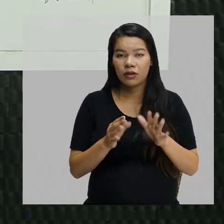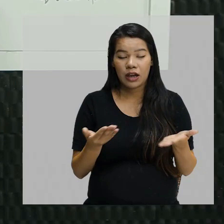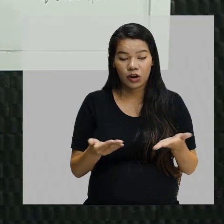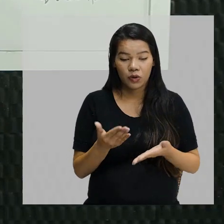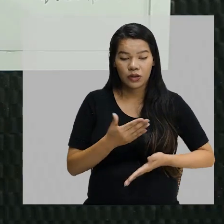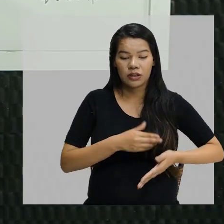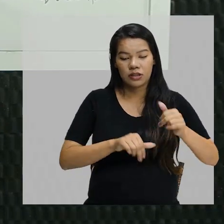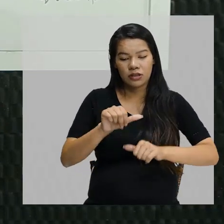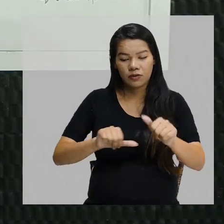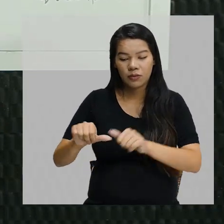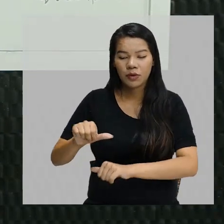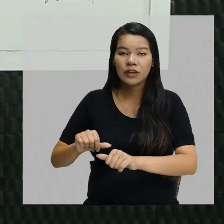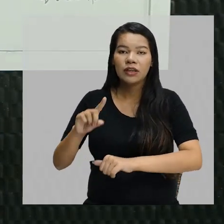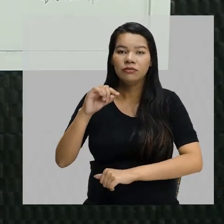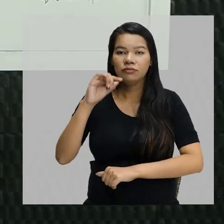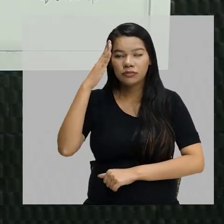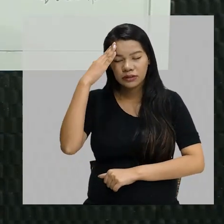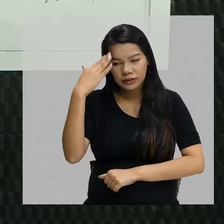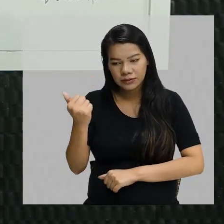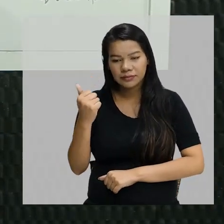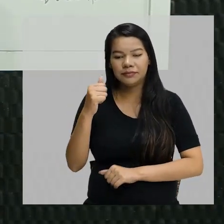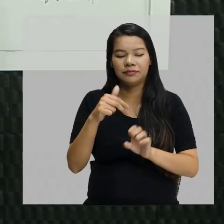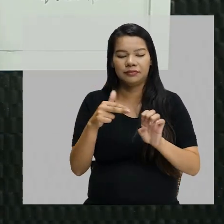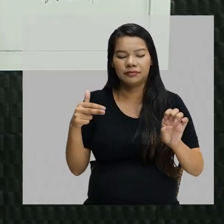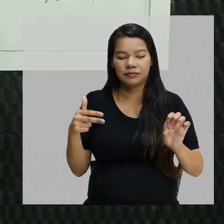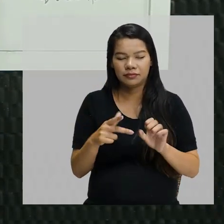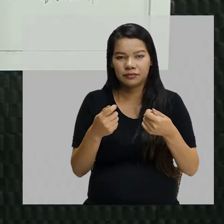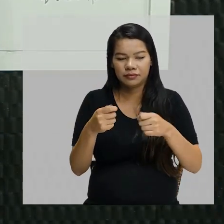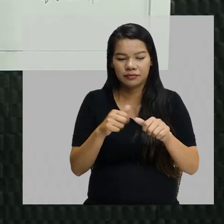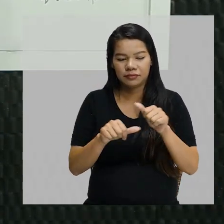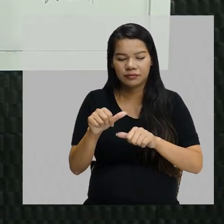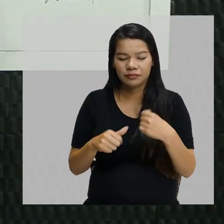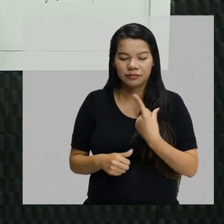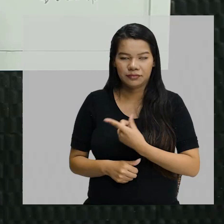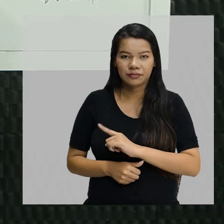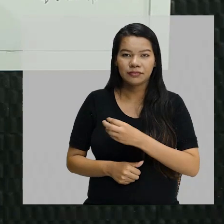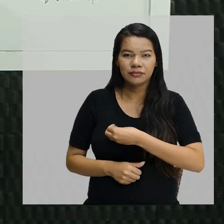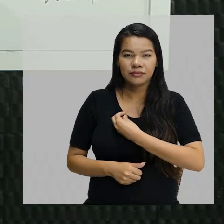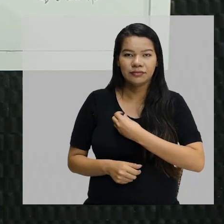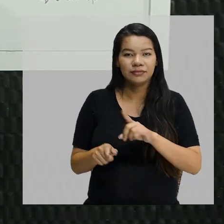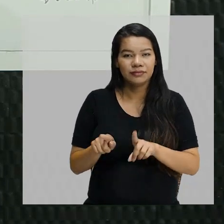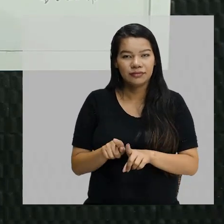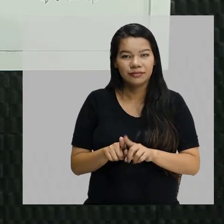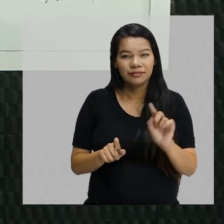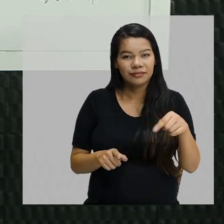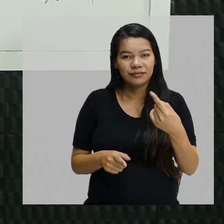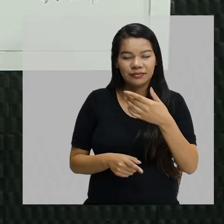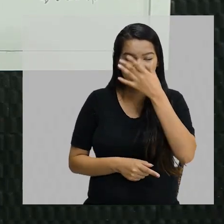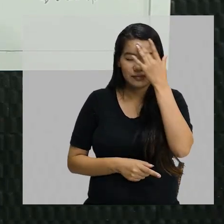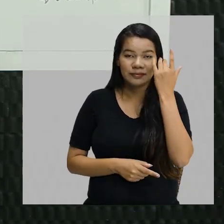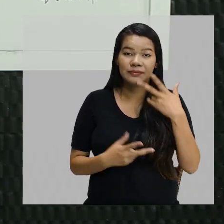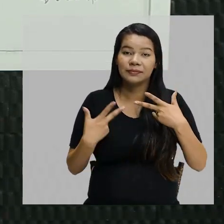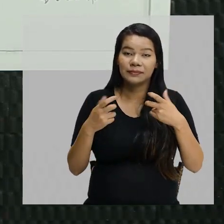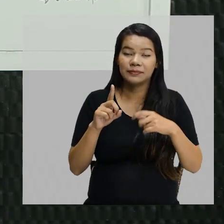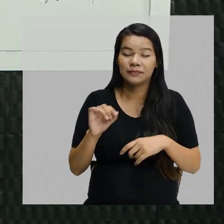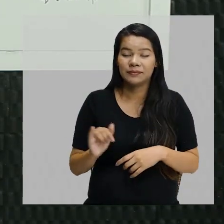em um conhecimento em sabedoria em elemento que pode mudar a nossa vida e a vida dos outros necessariamente iamente perceba uma coisa